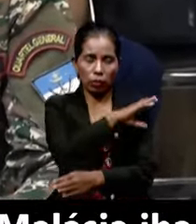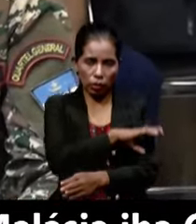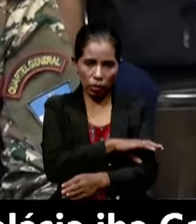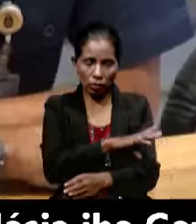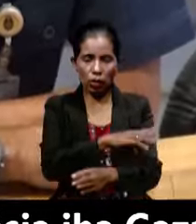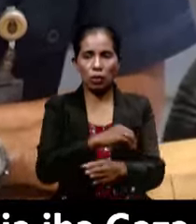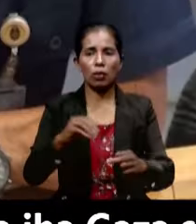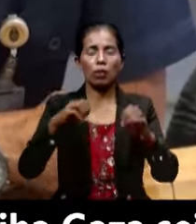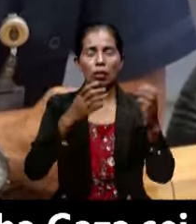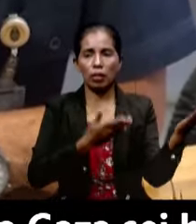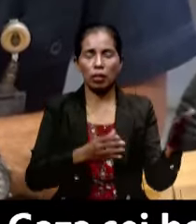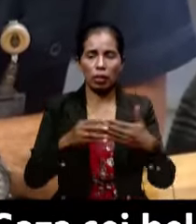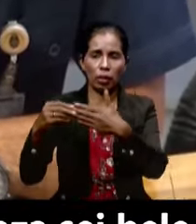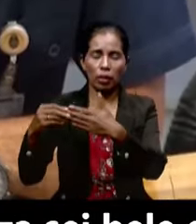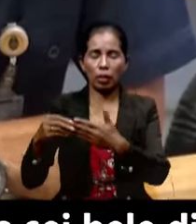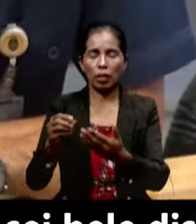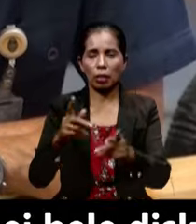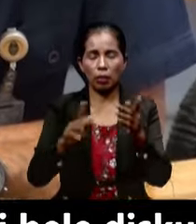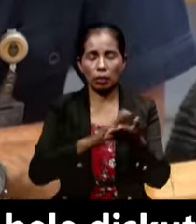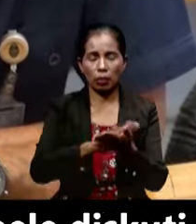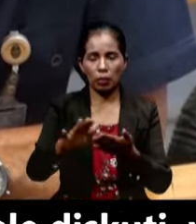Mos organiza saranesira atuhalo limpeza e